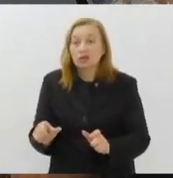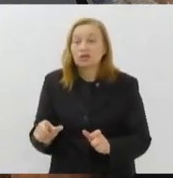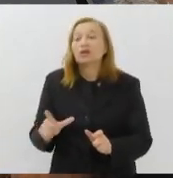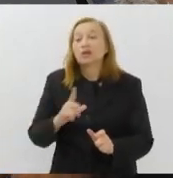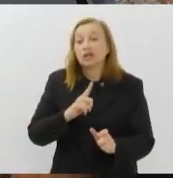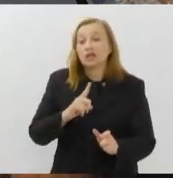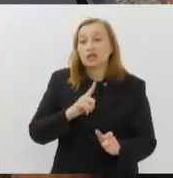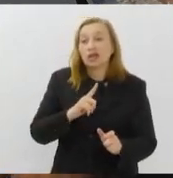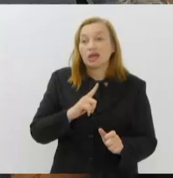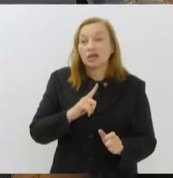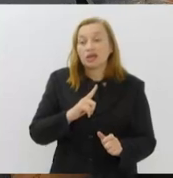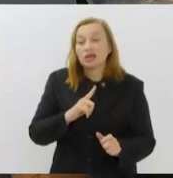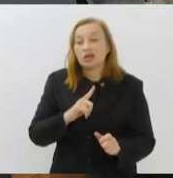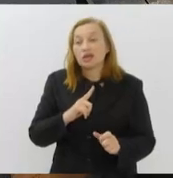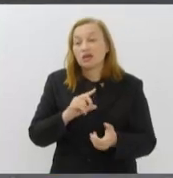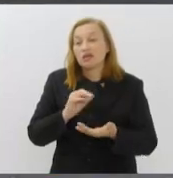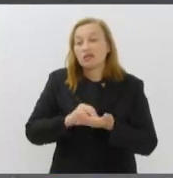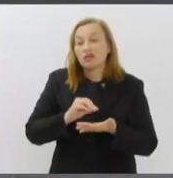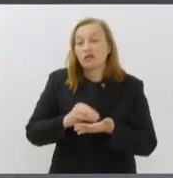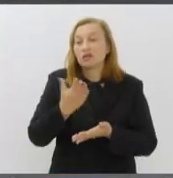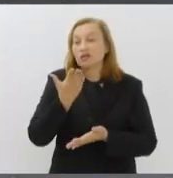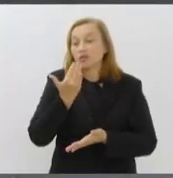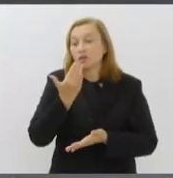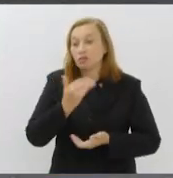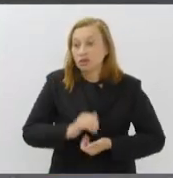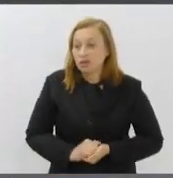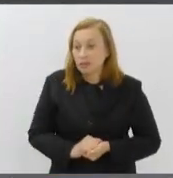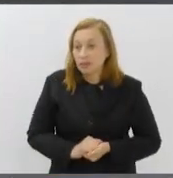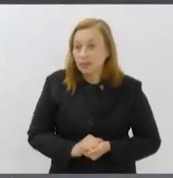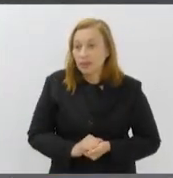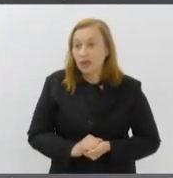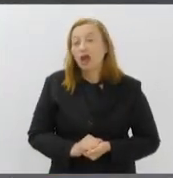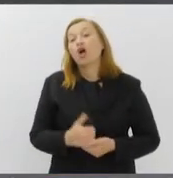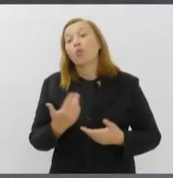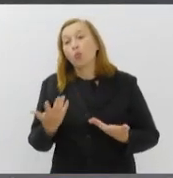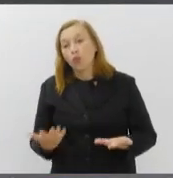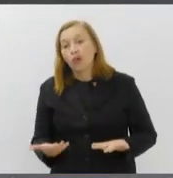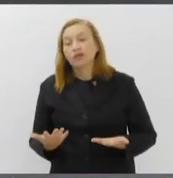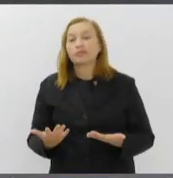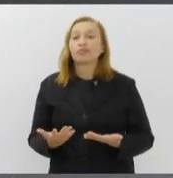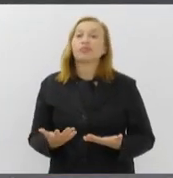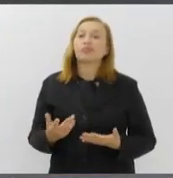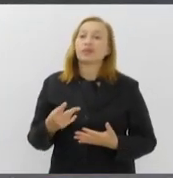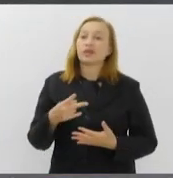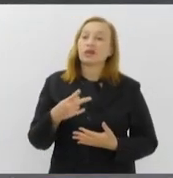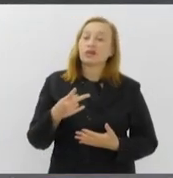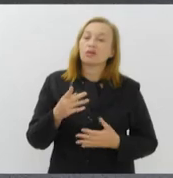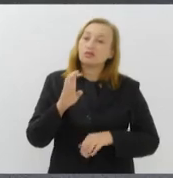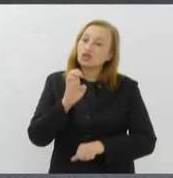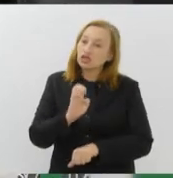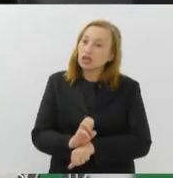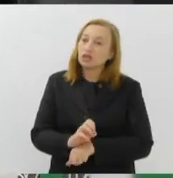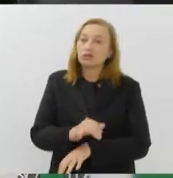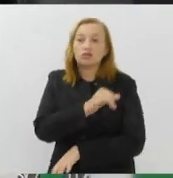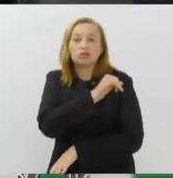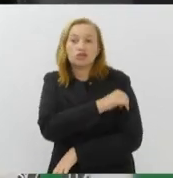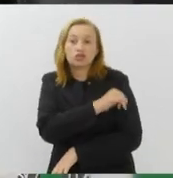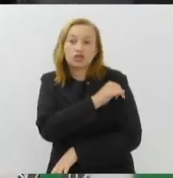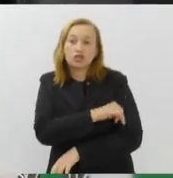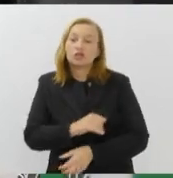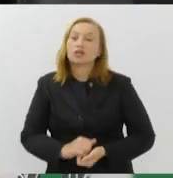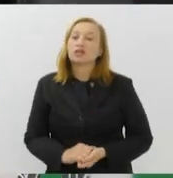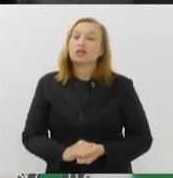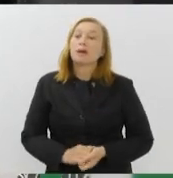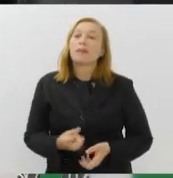grau de insegurança alimentar. Quando a gente coloca para o Estado do Rio de Janeiro, a gente